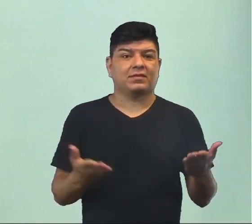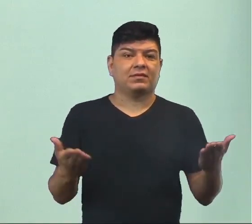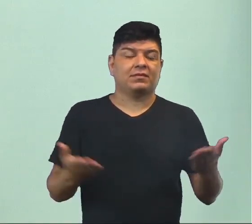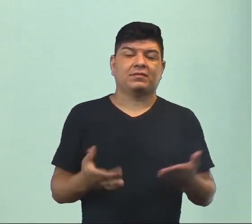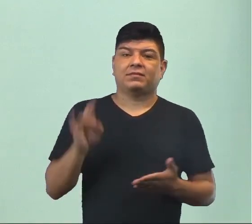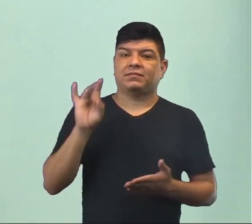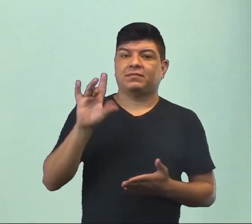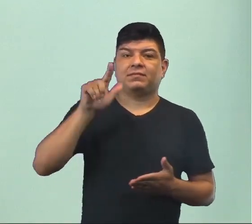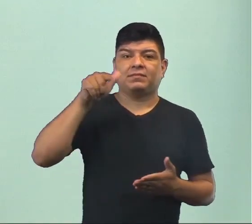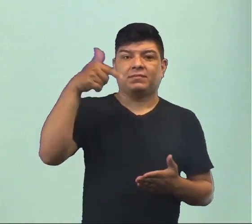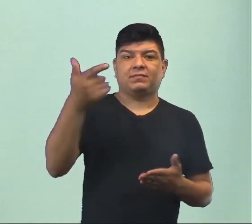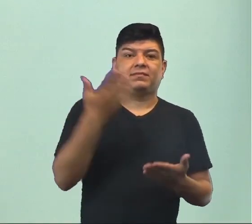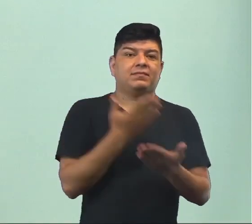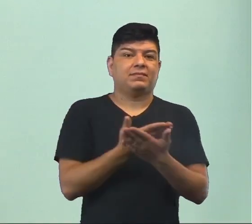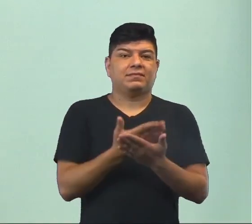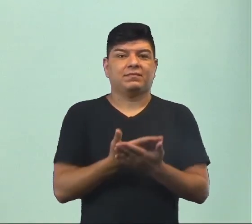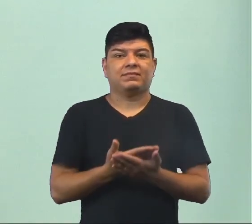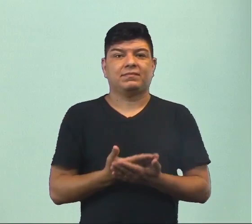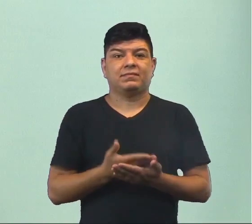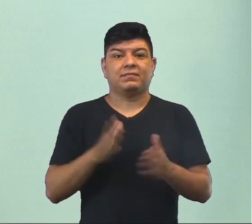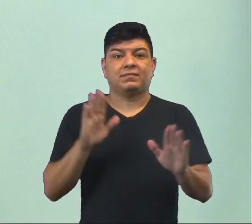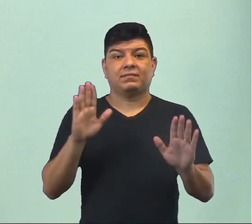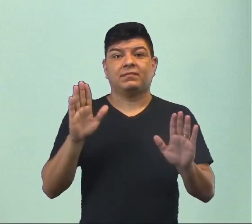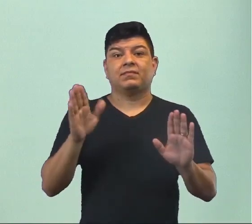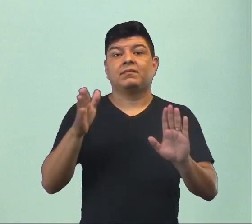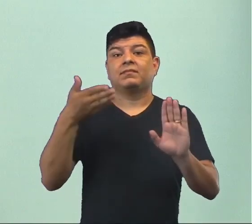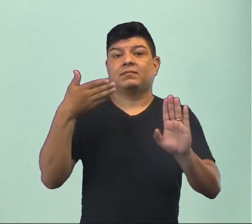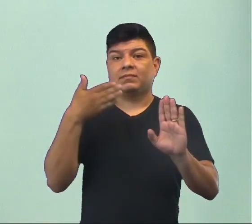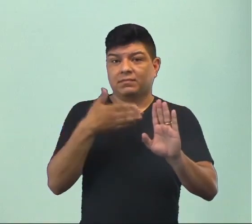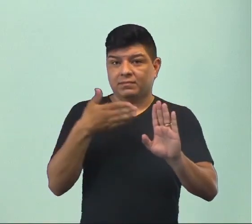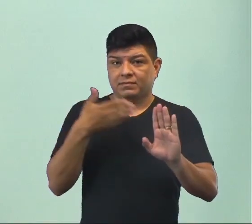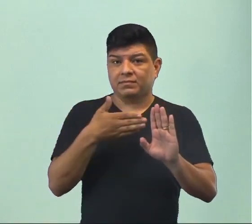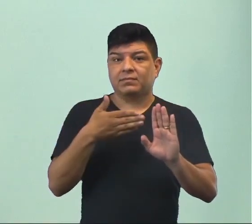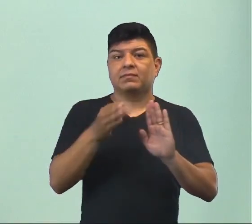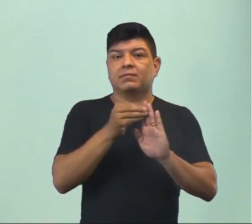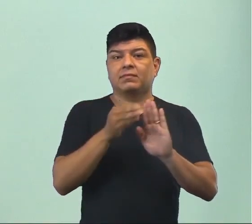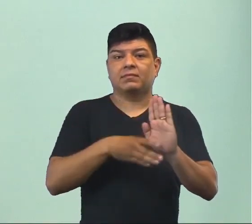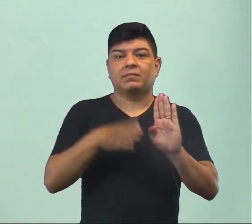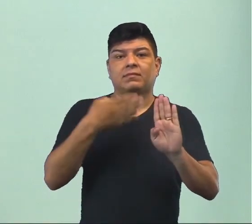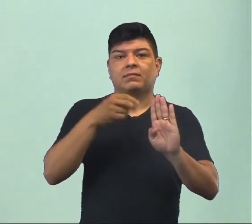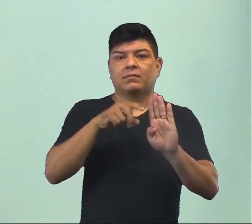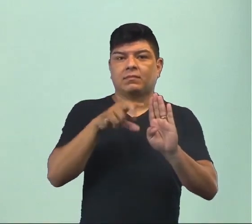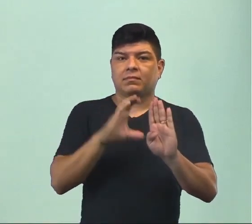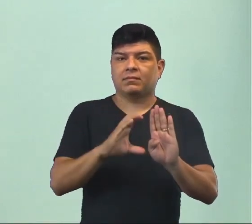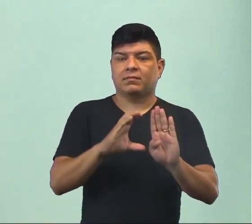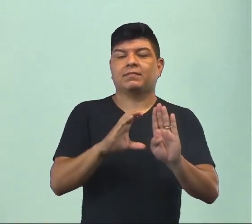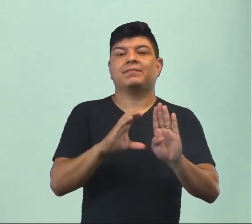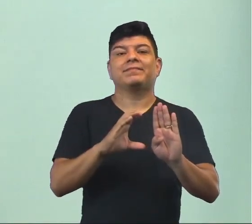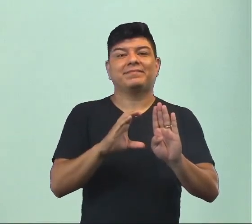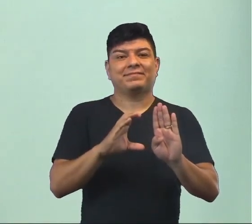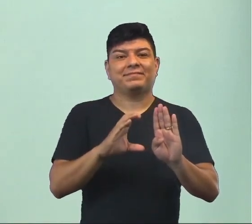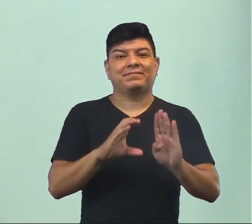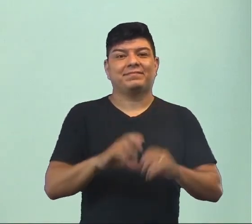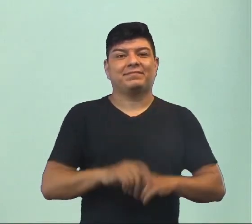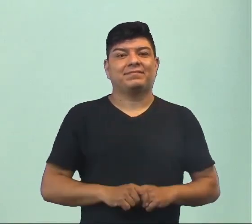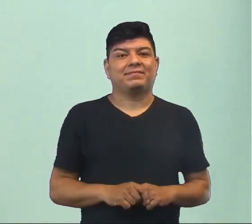só, até a próxima aula. Para ter acesso a esses e demais conteúdos, acesse a plataforma Eduque.